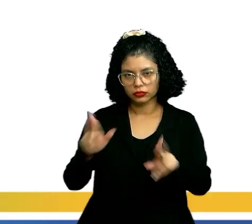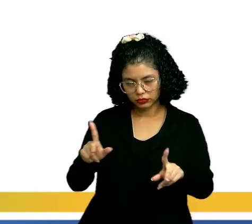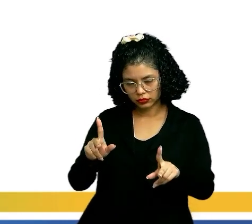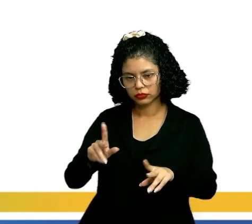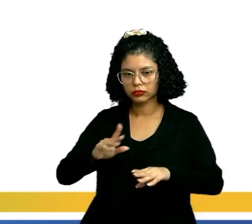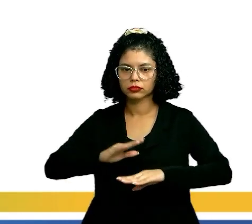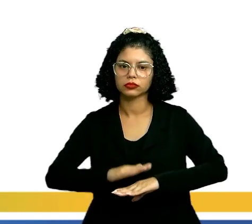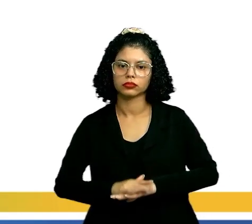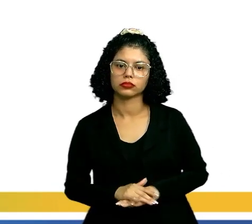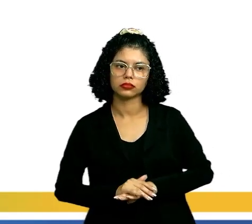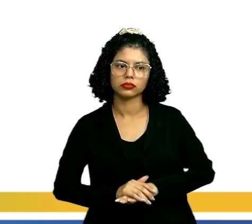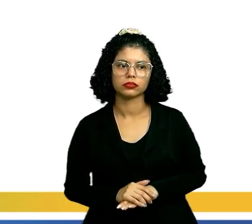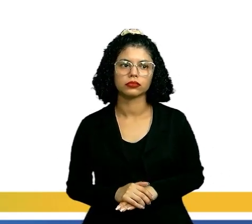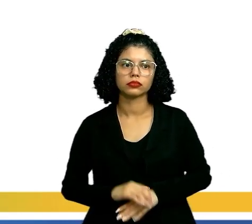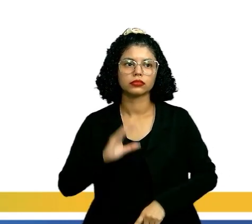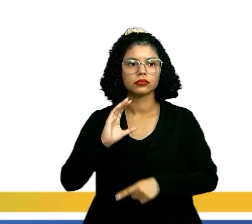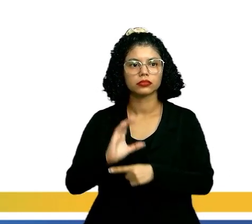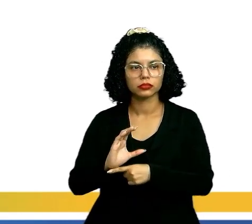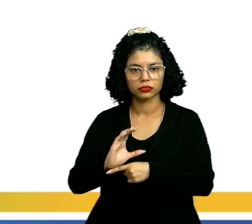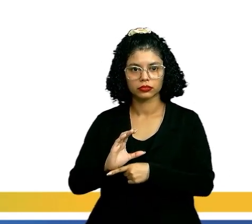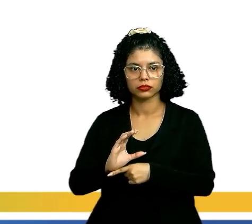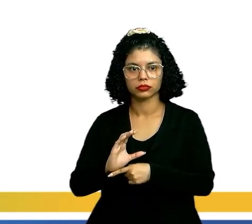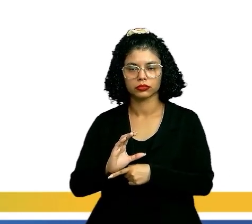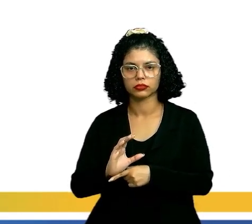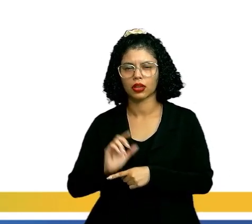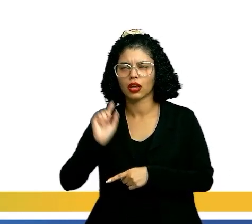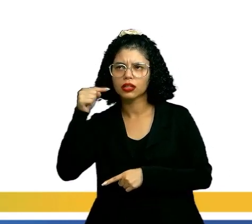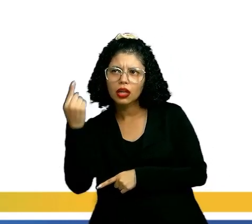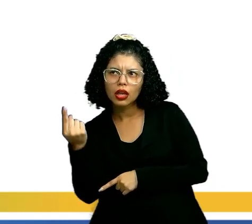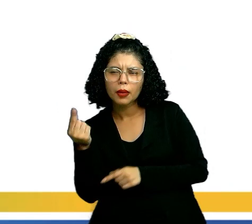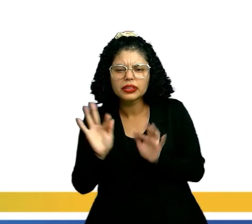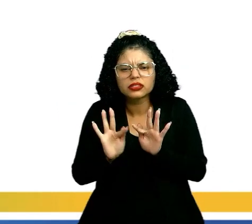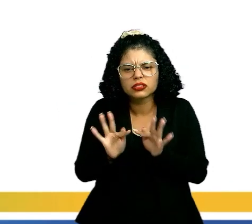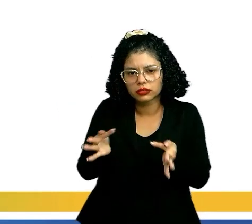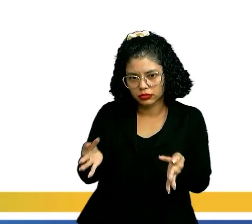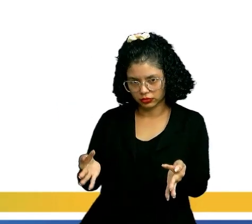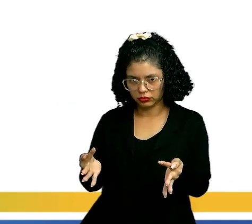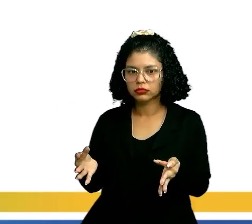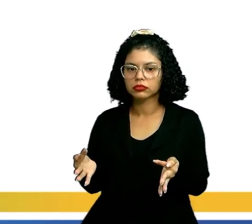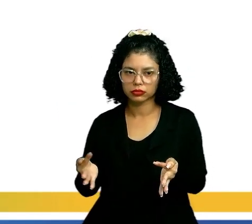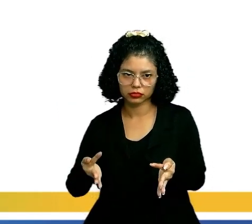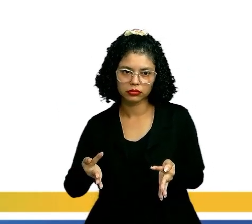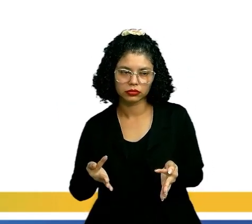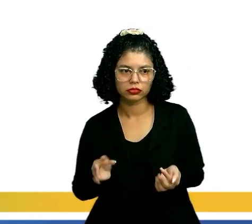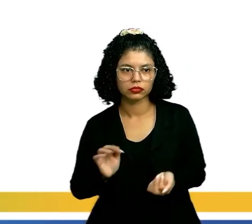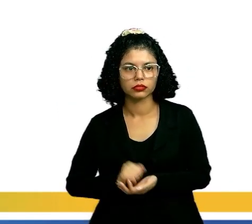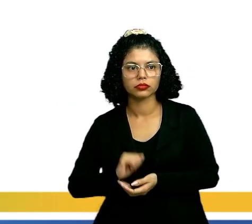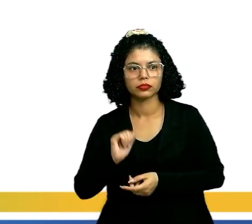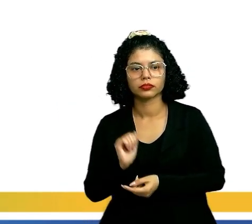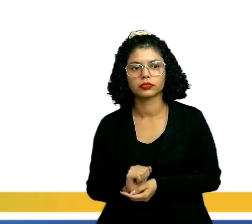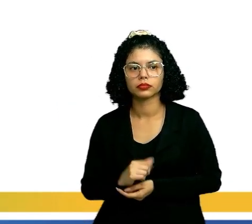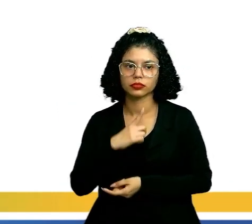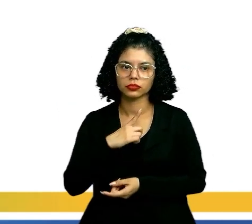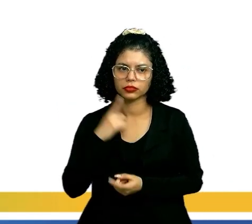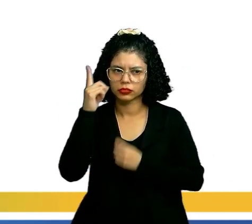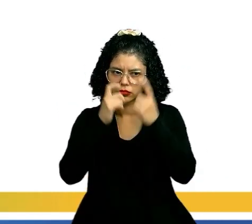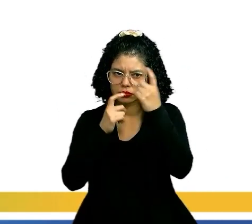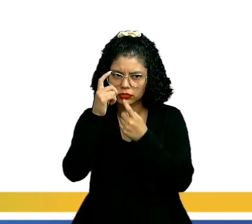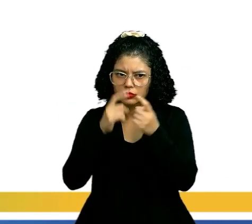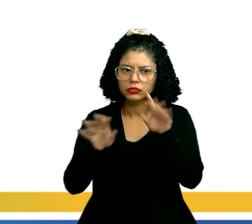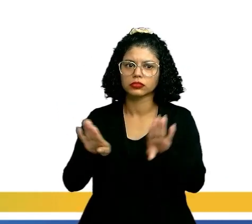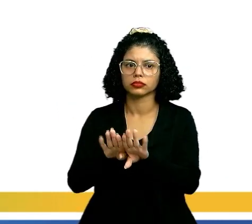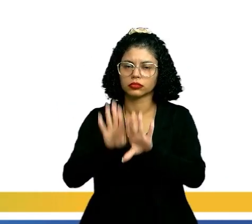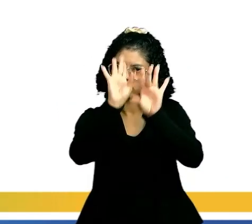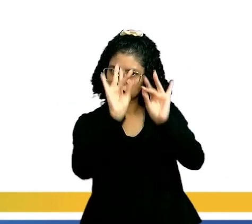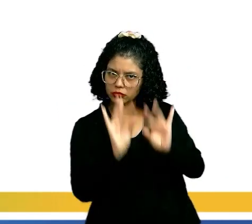minimalista, diferente de Michelangelo. O minimalismo, aquilo que é mais simples, a simplicidade. Estava preocupado